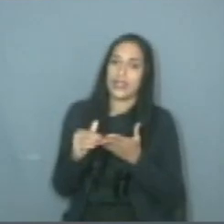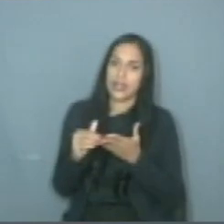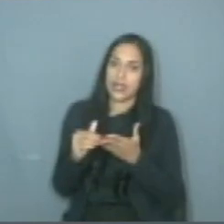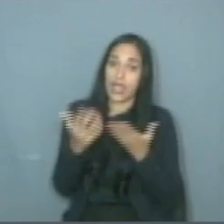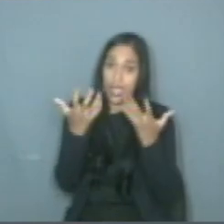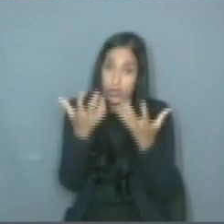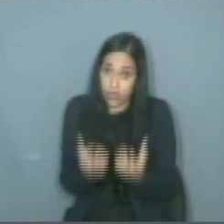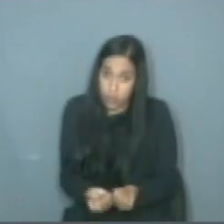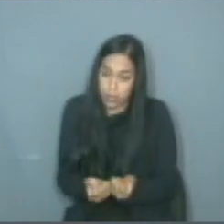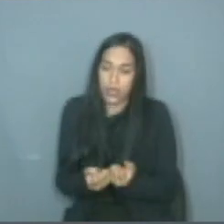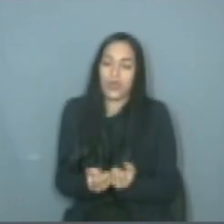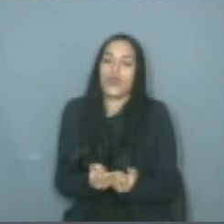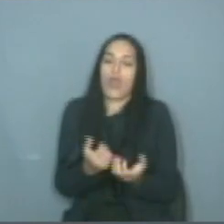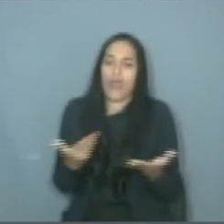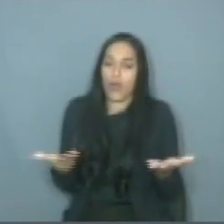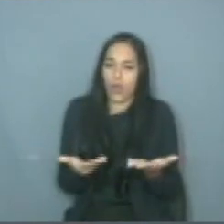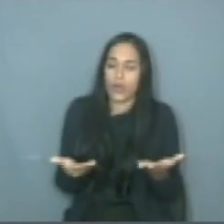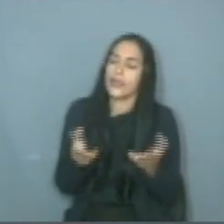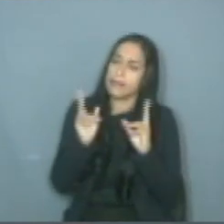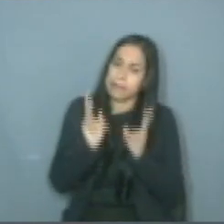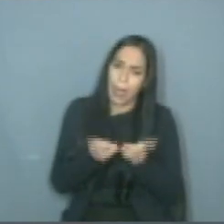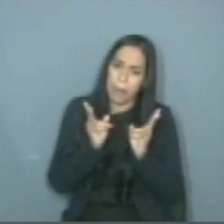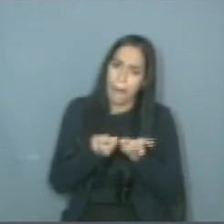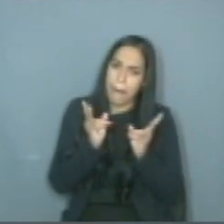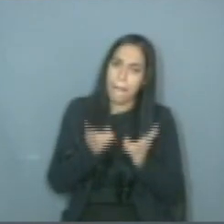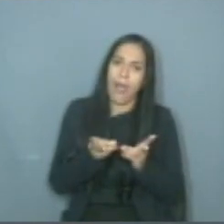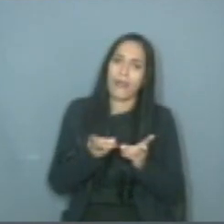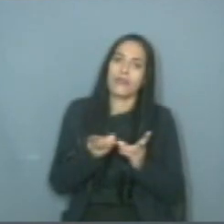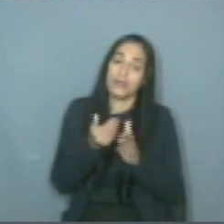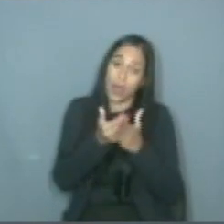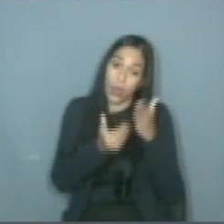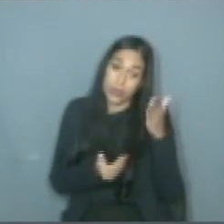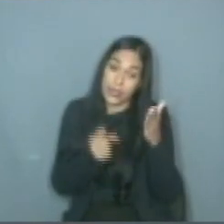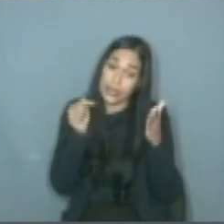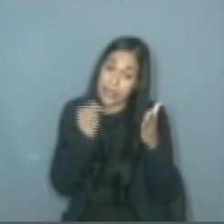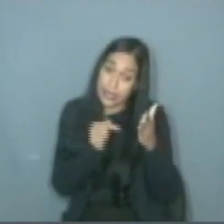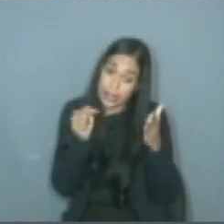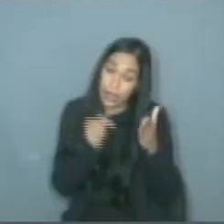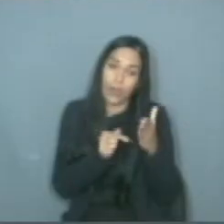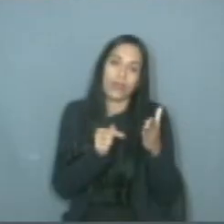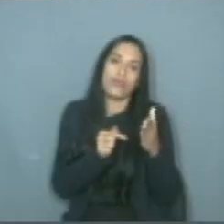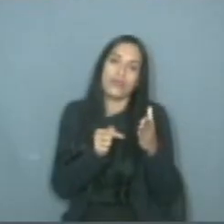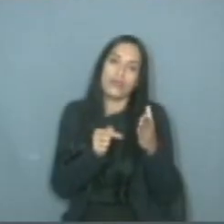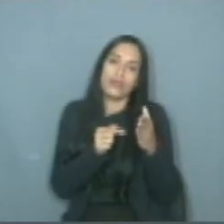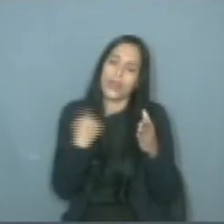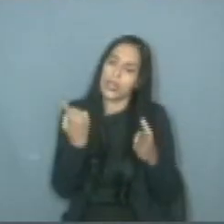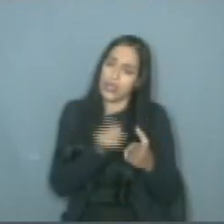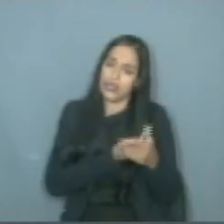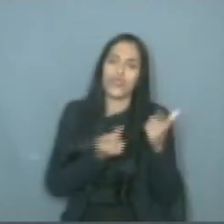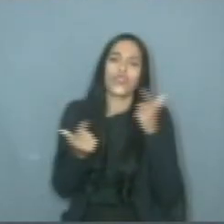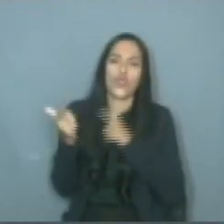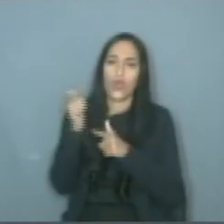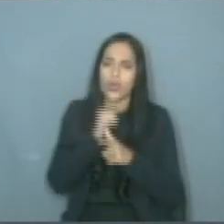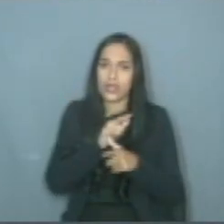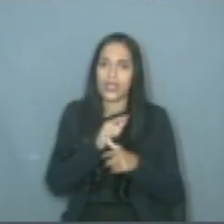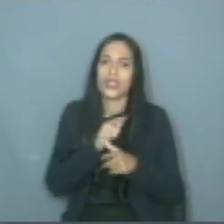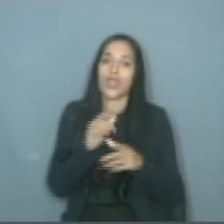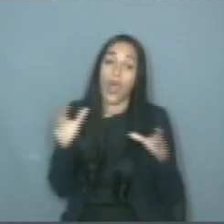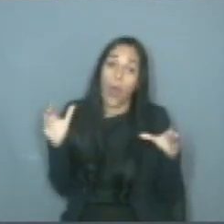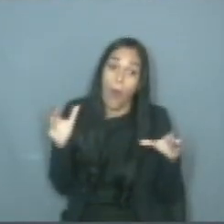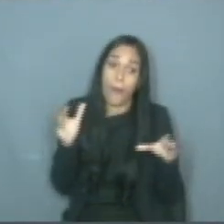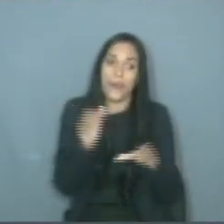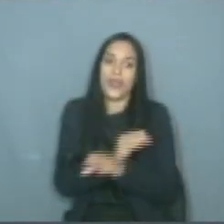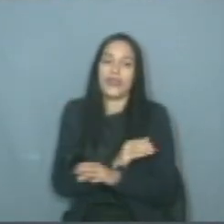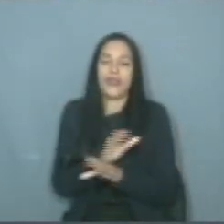recentemente assumiu a pasta, que dê continuidade urgente a essa contratação, esse chamamento, para que a gente possa completar, no sentido